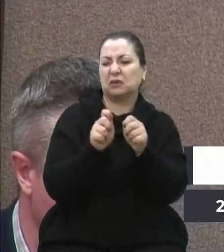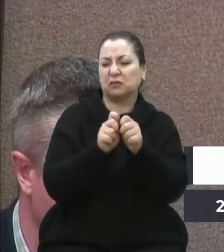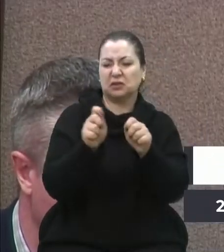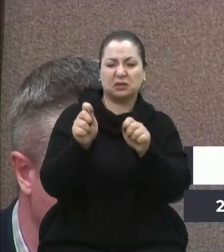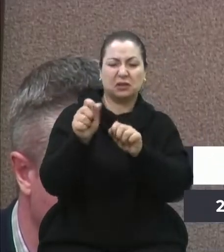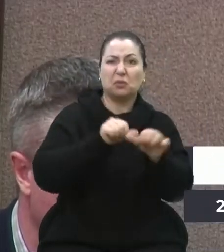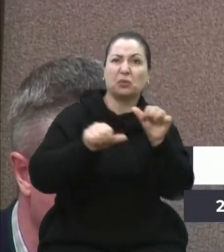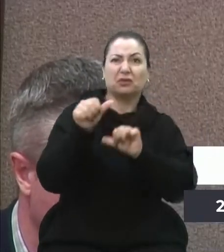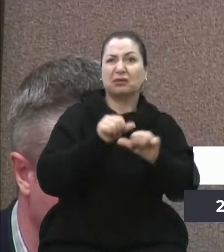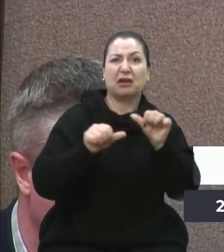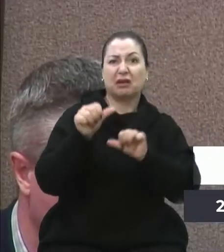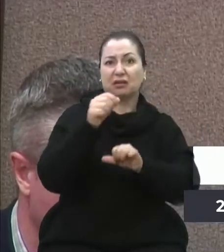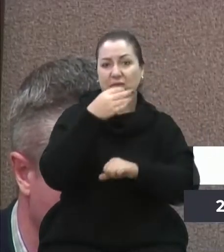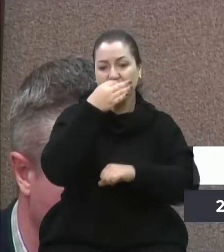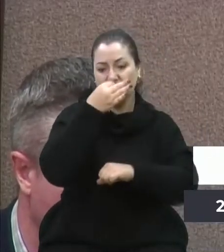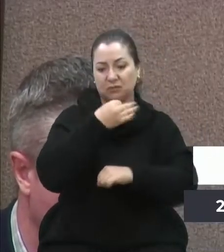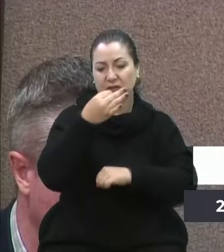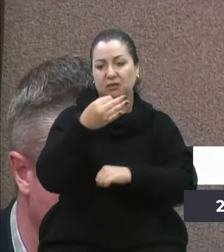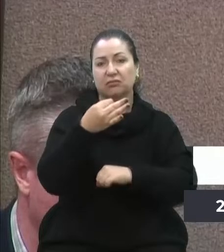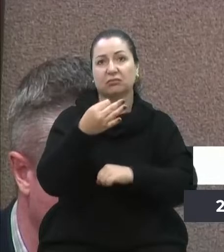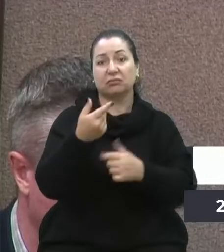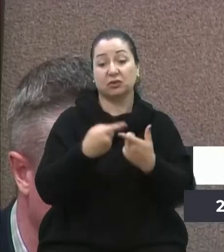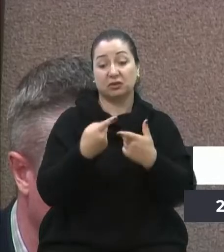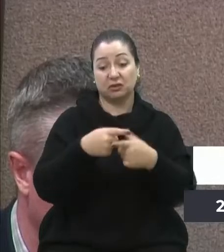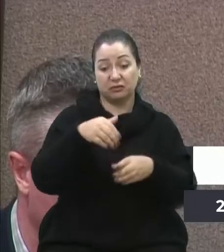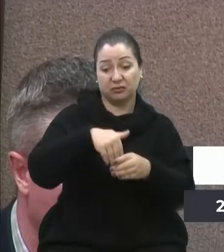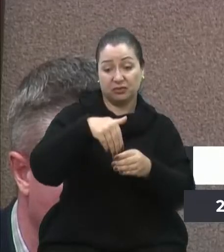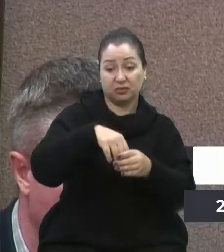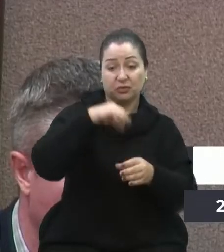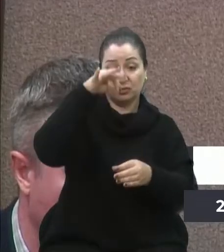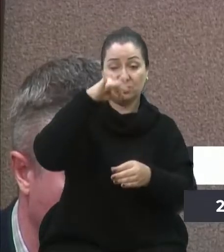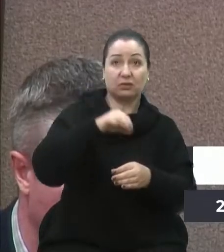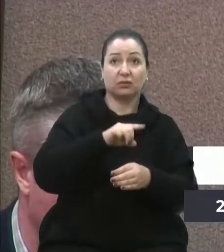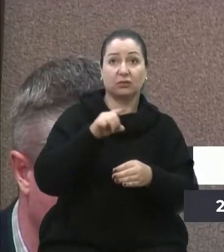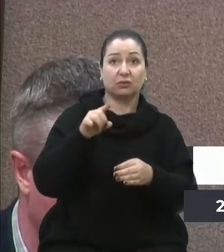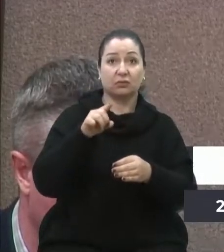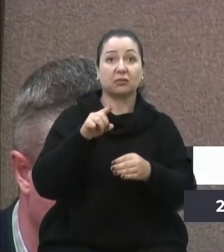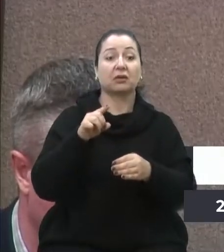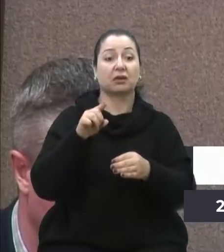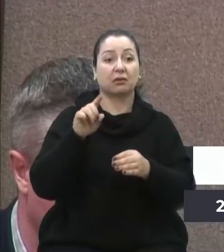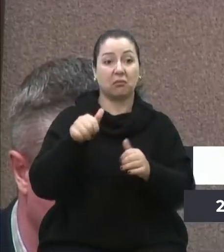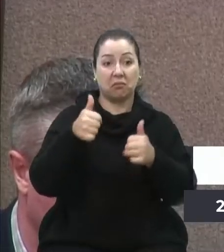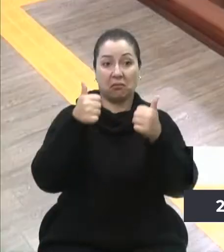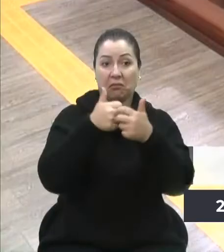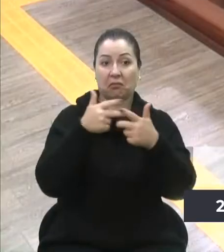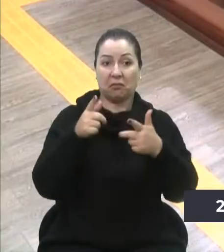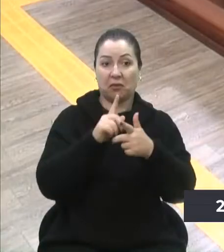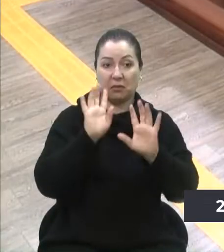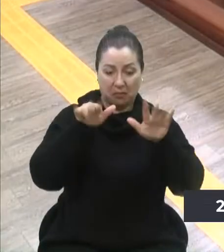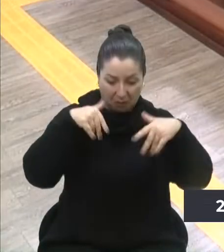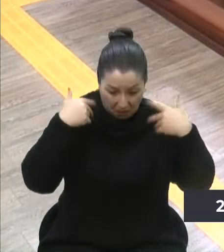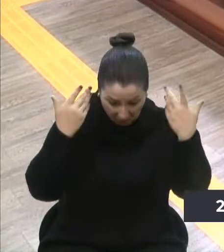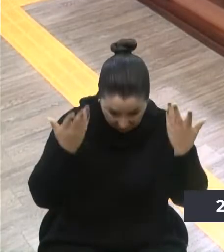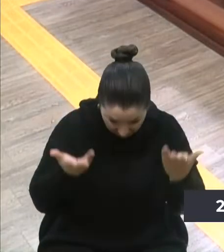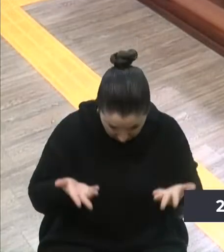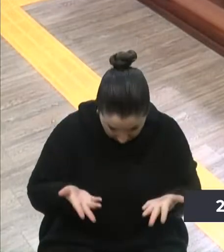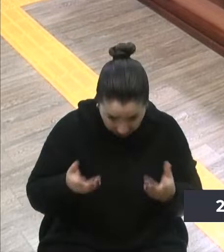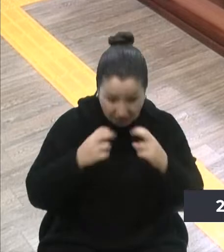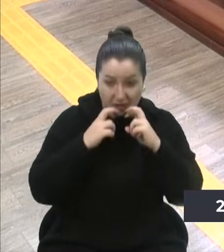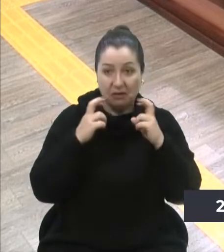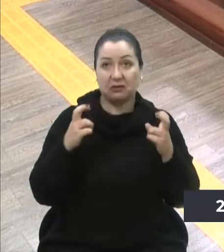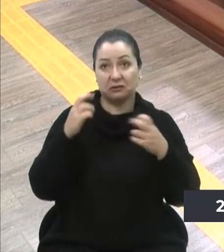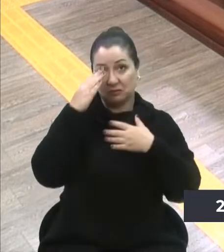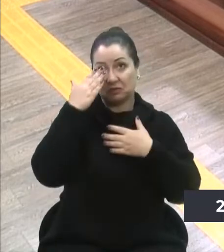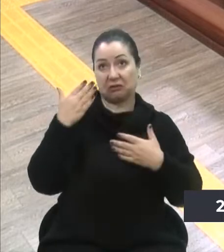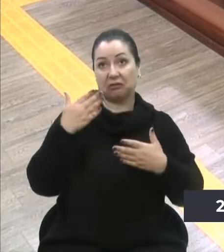contrária, porque eu fui eleito para tentar melhorar as coisas, não para ficar me curvando a gritos. Obrigado. Para declarar o voto, vereador Fiuza. Bom